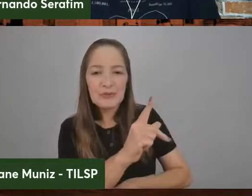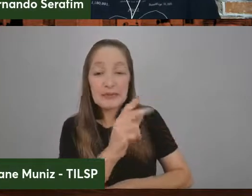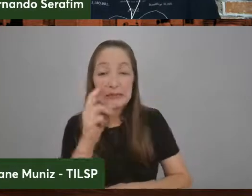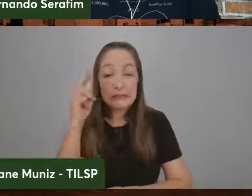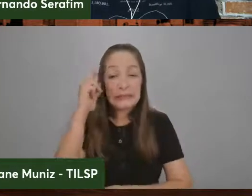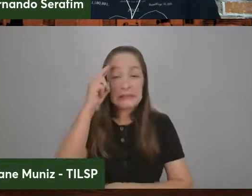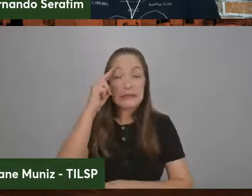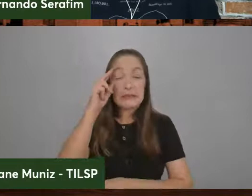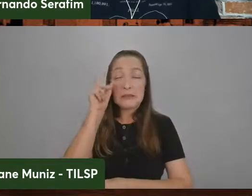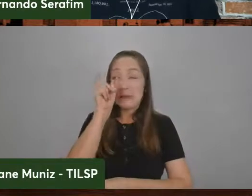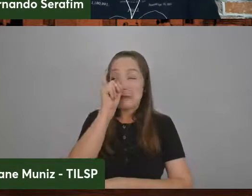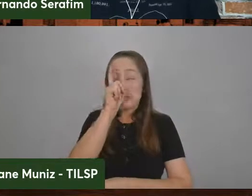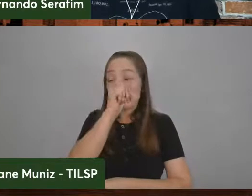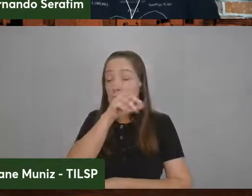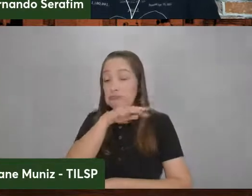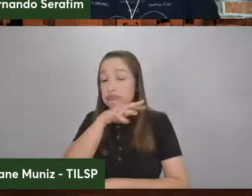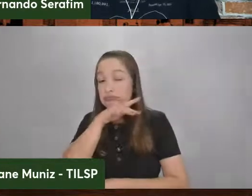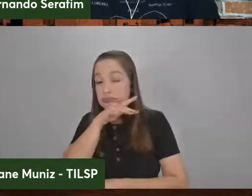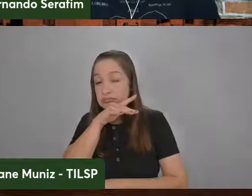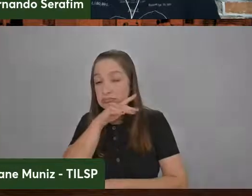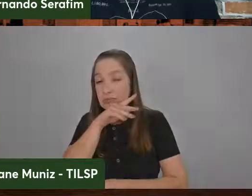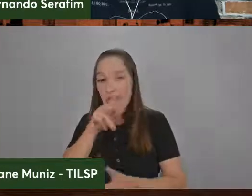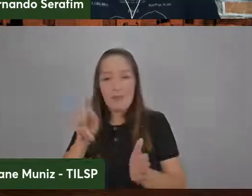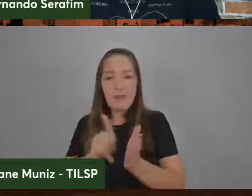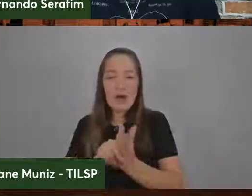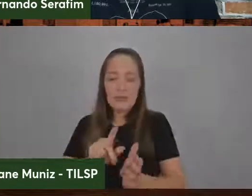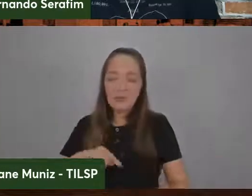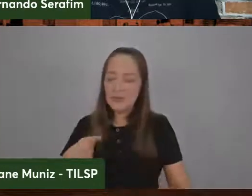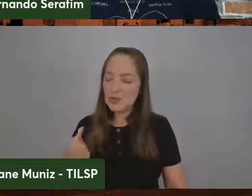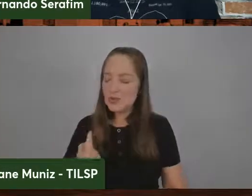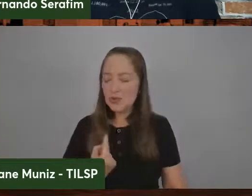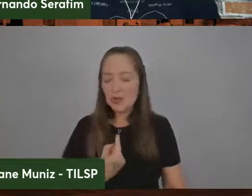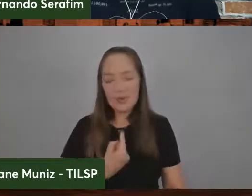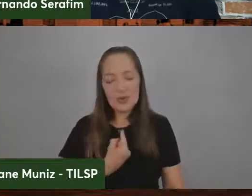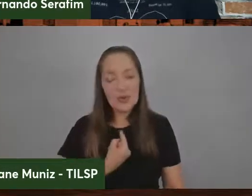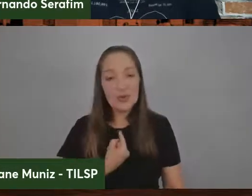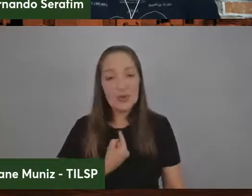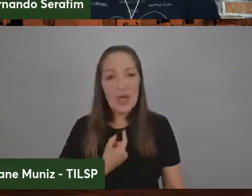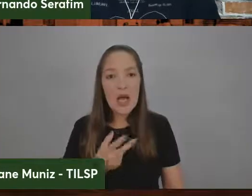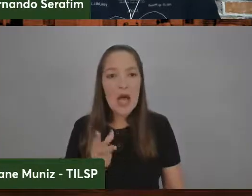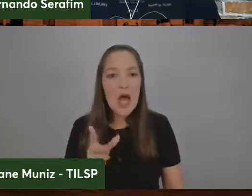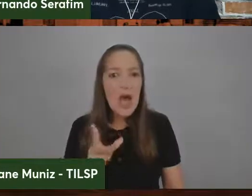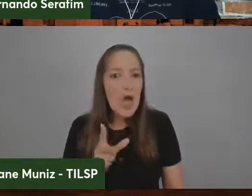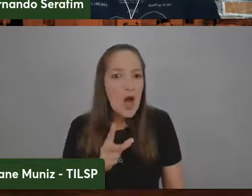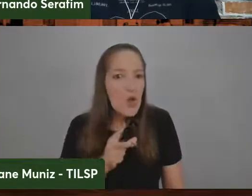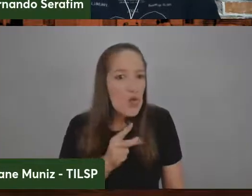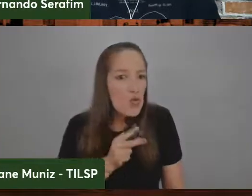a nós mesmos. Uau! Eu falo isso aqui, gente, assim, ó.